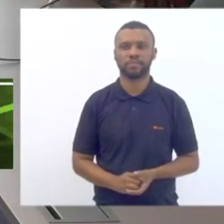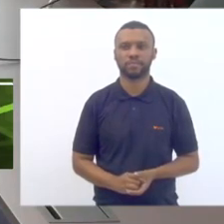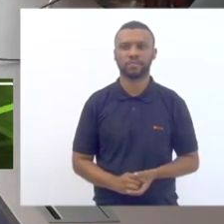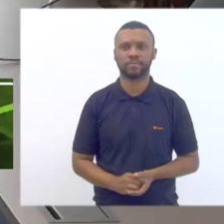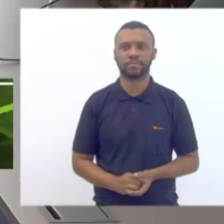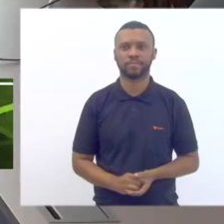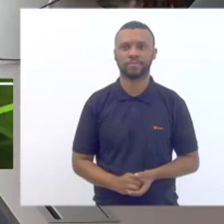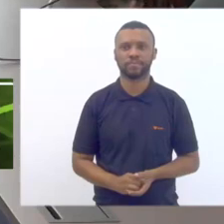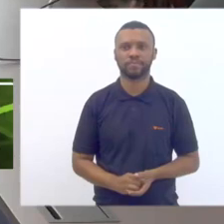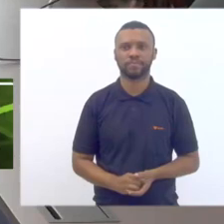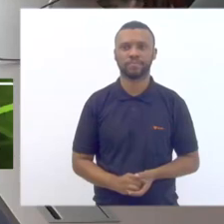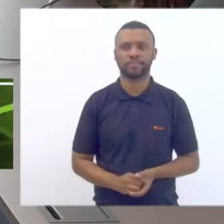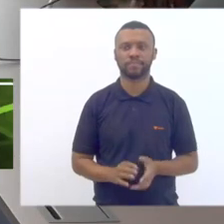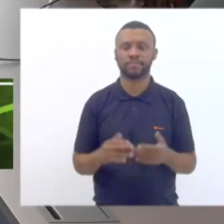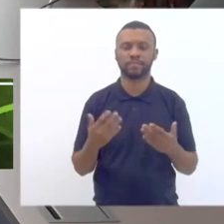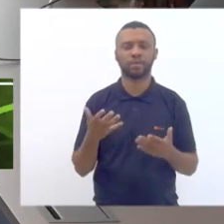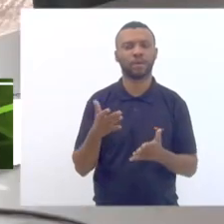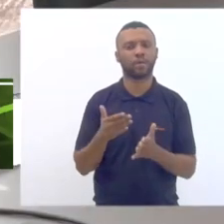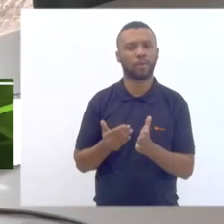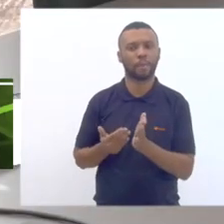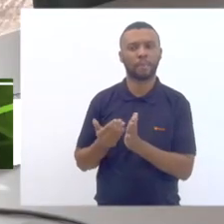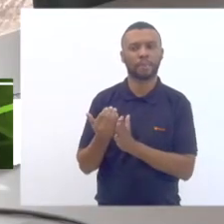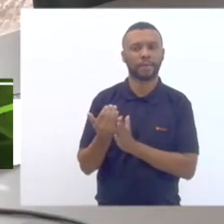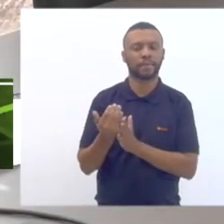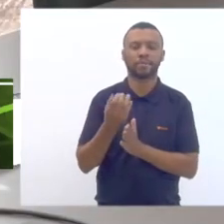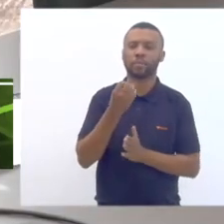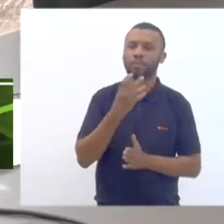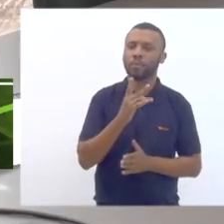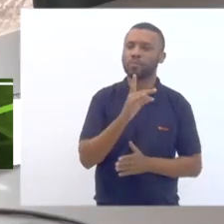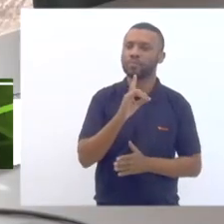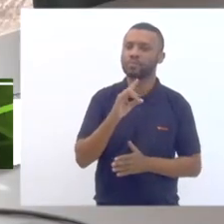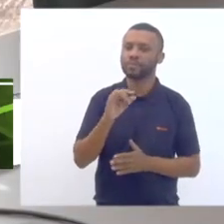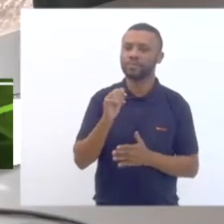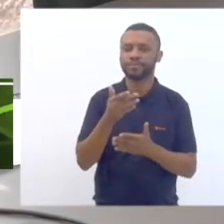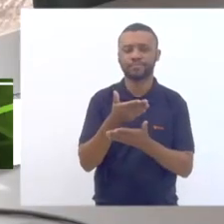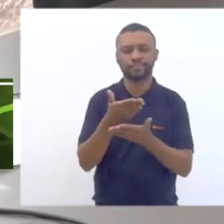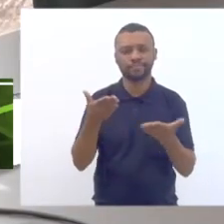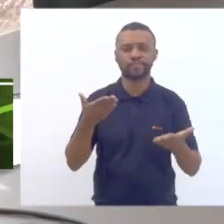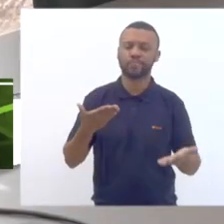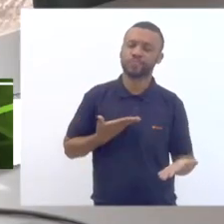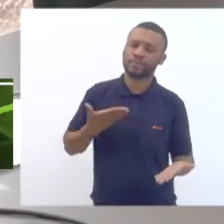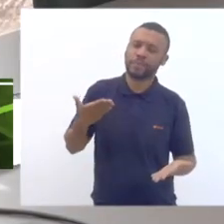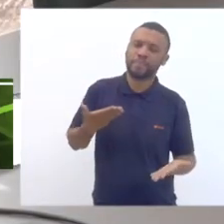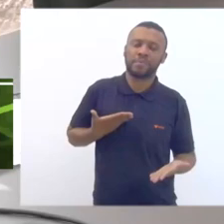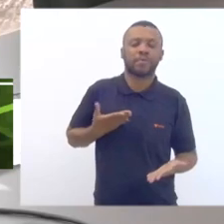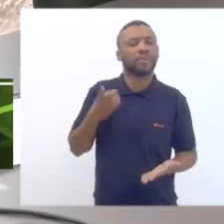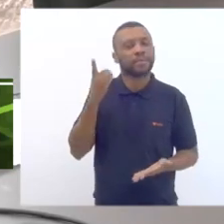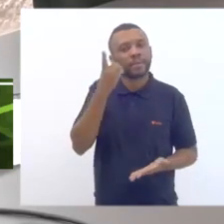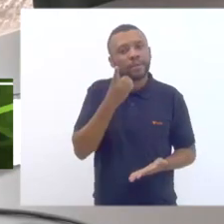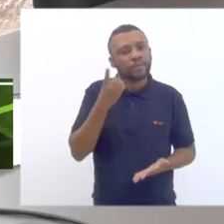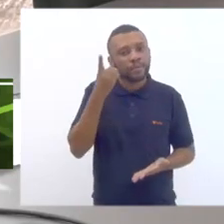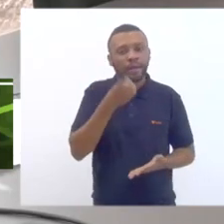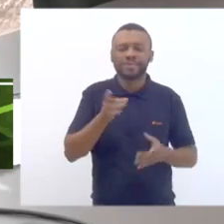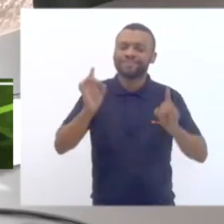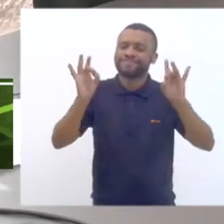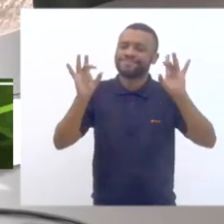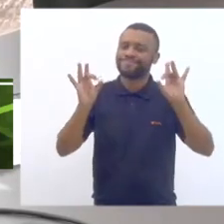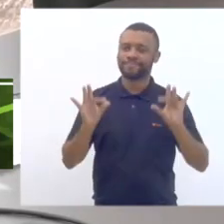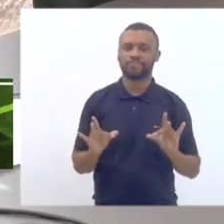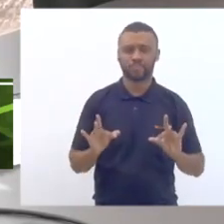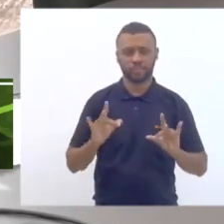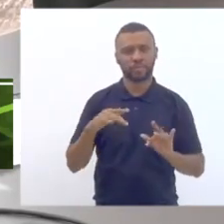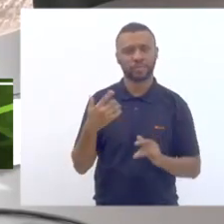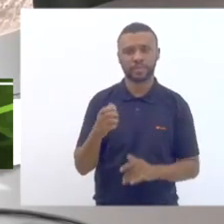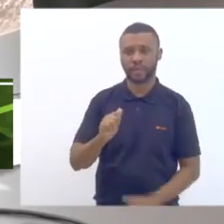Bem, quero começar dando um bom dia aos nobres amigos deputados dessa casa,